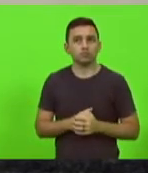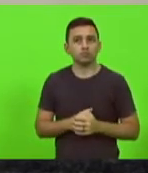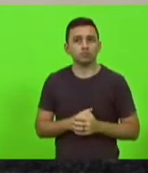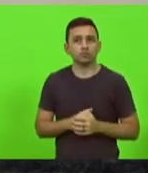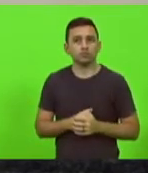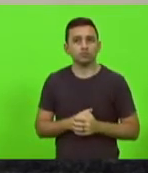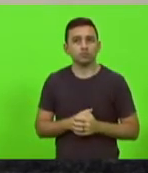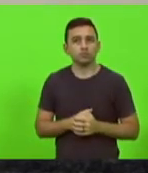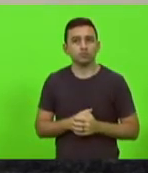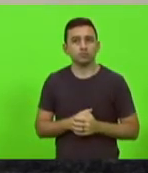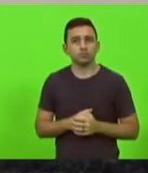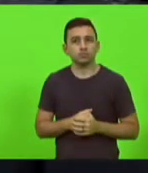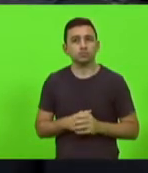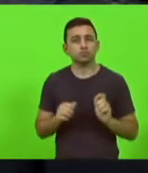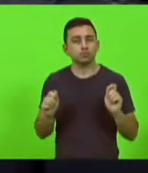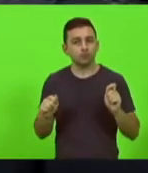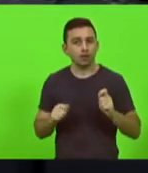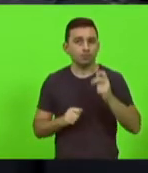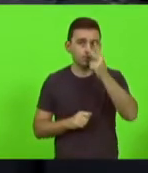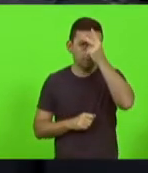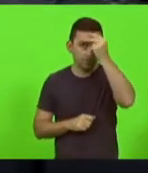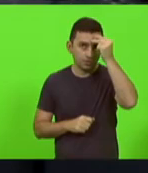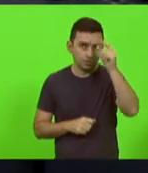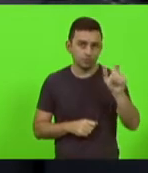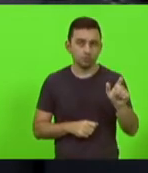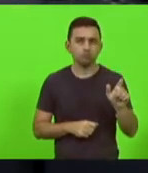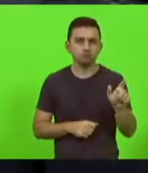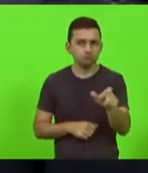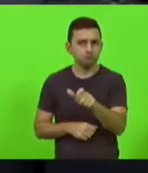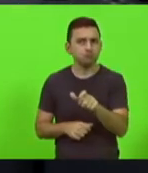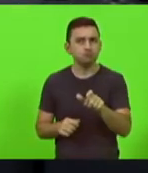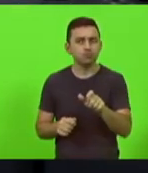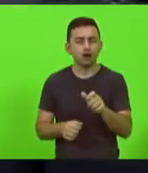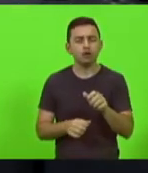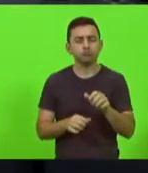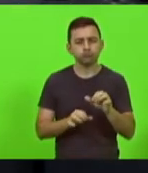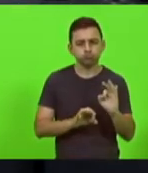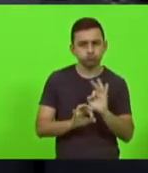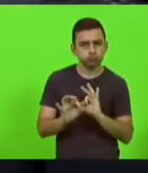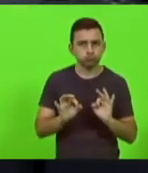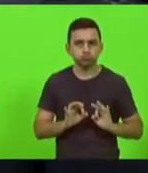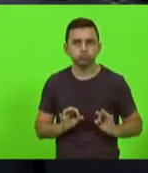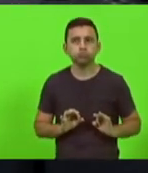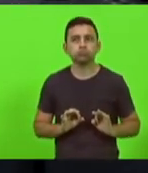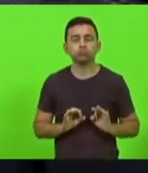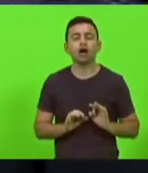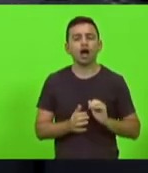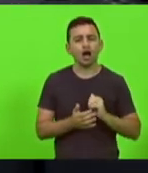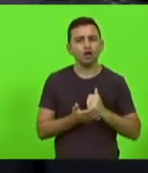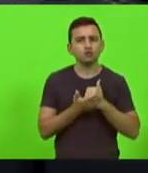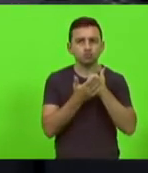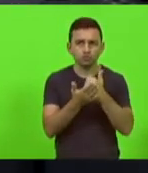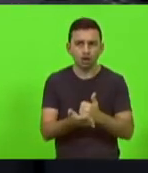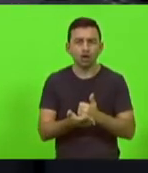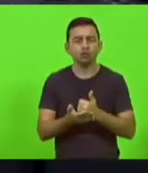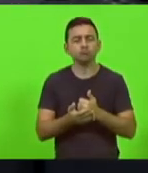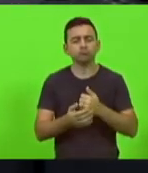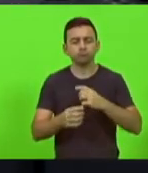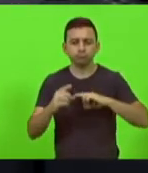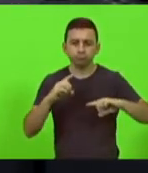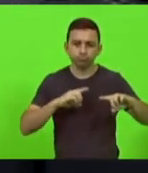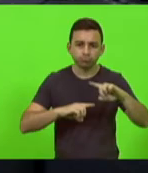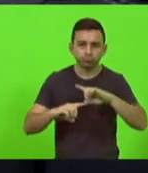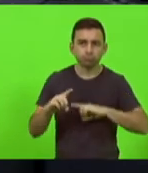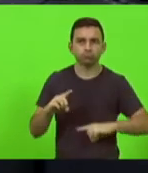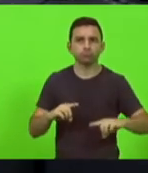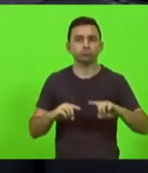que os prefeitos também possam viabilizar os seus sonhos de administrar e atender os anseios